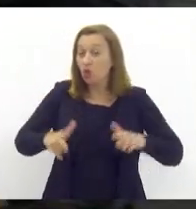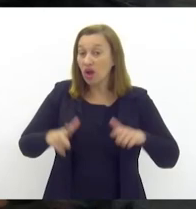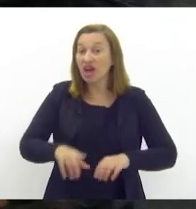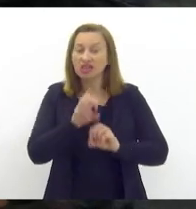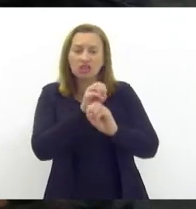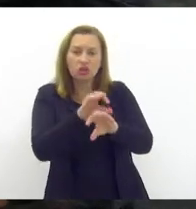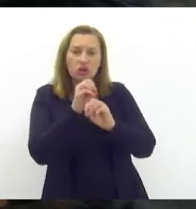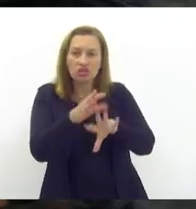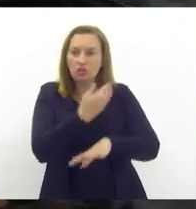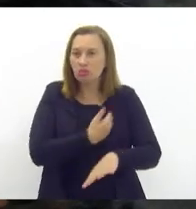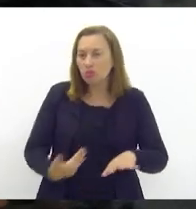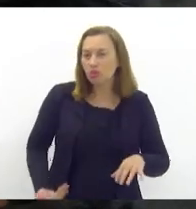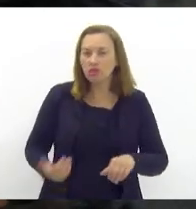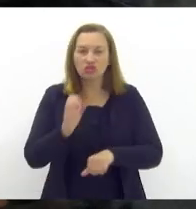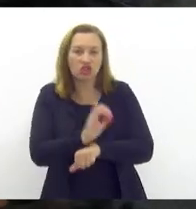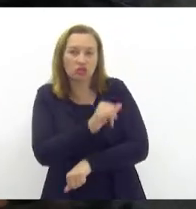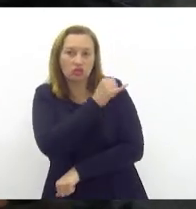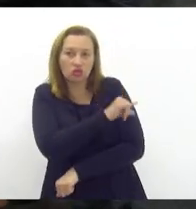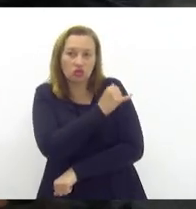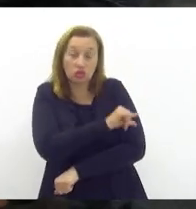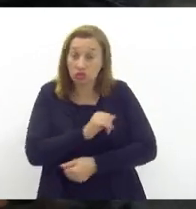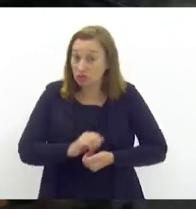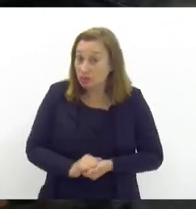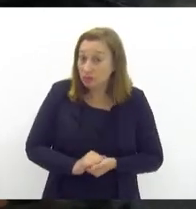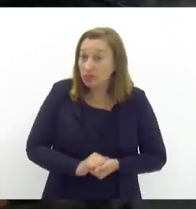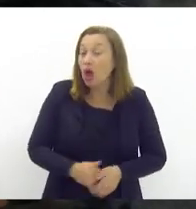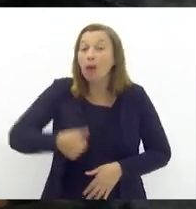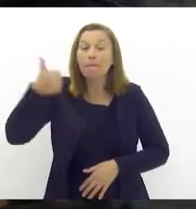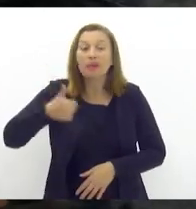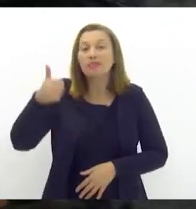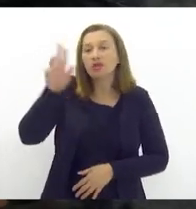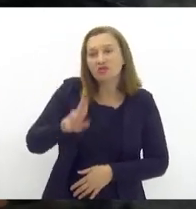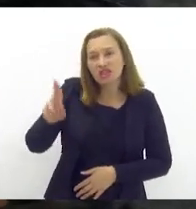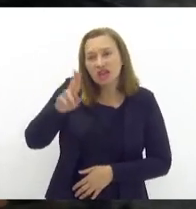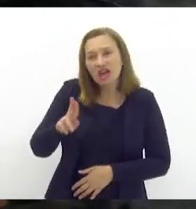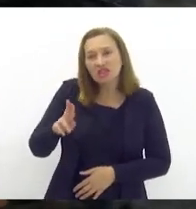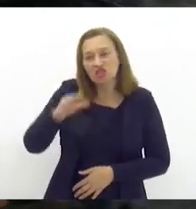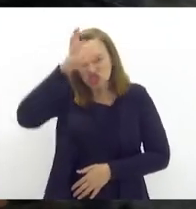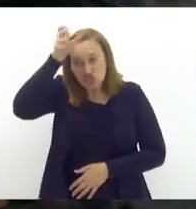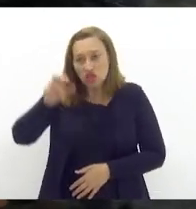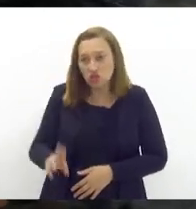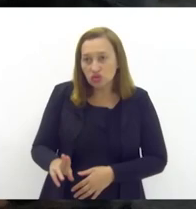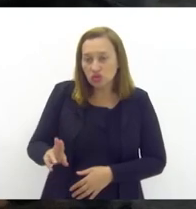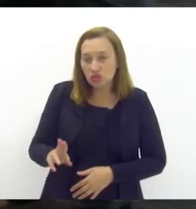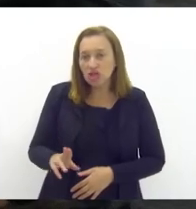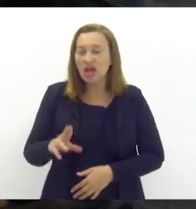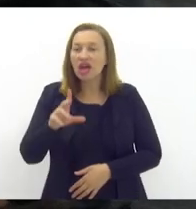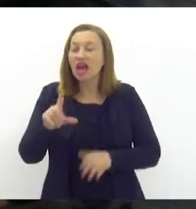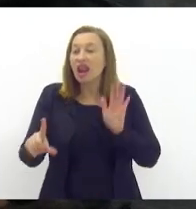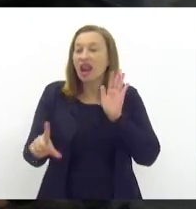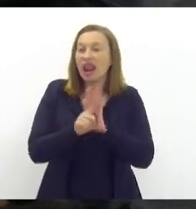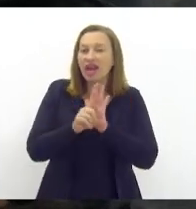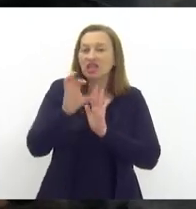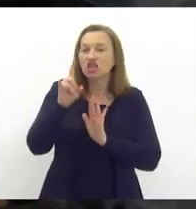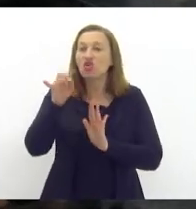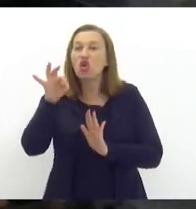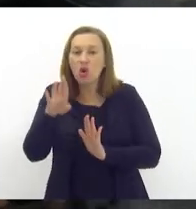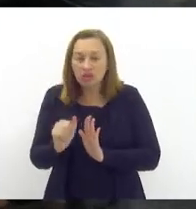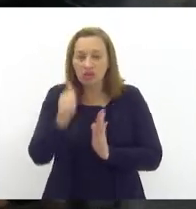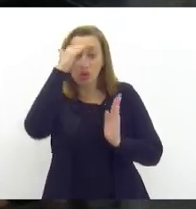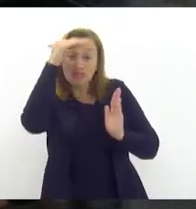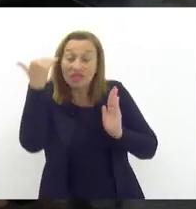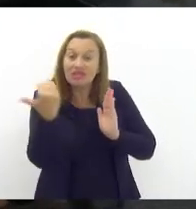educação pública do Estado do Rio de Janeiro, que foi a primeira universidade, Tia Ju, a fazer a lei de cotas, que foi a primeira universidade